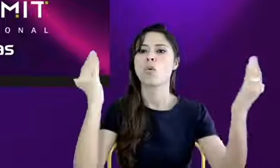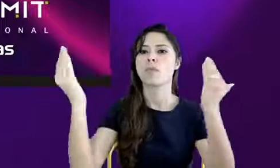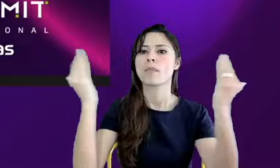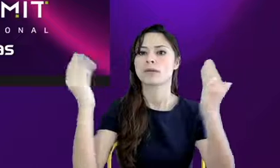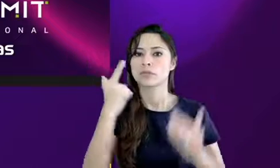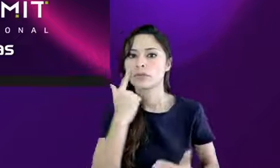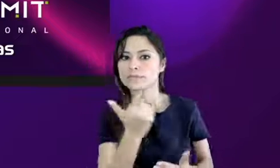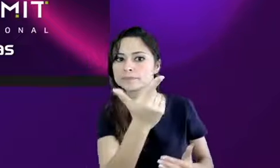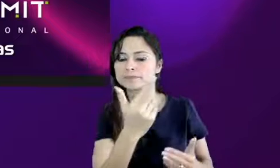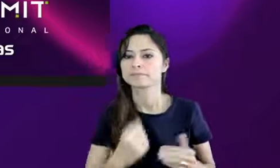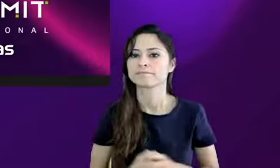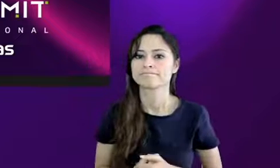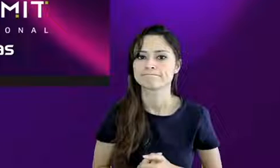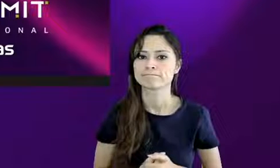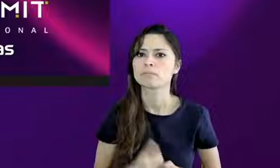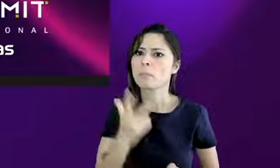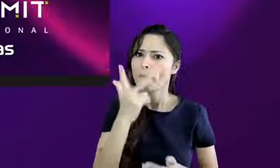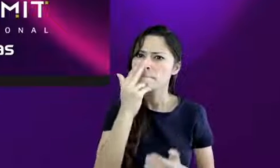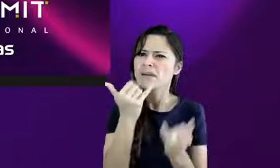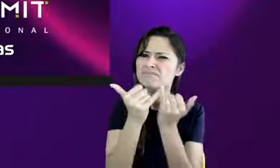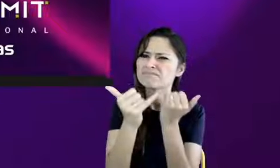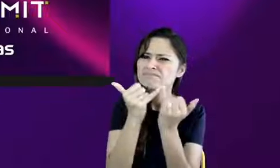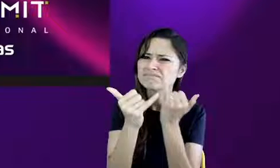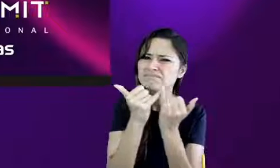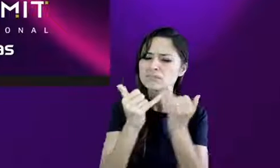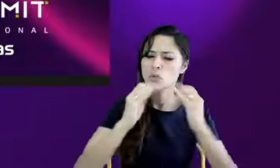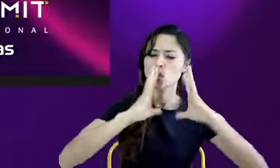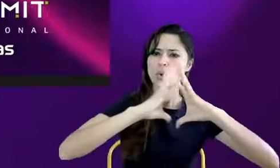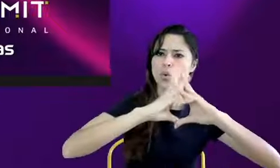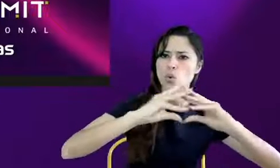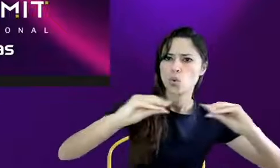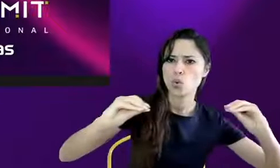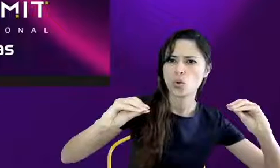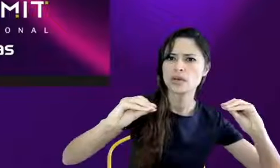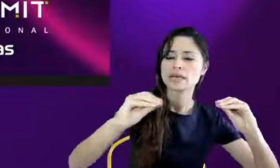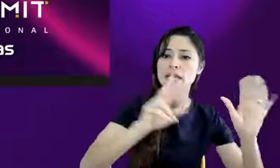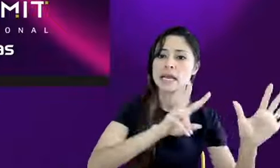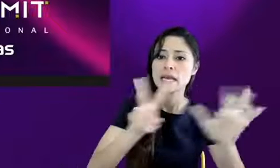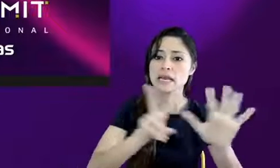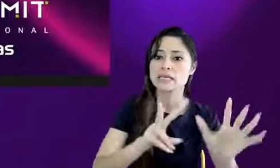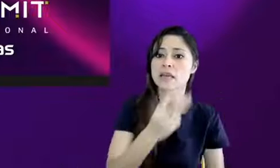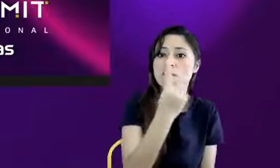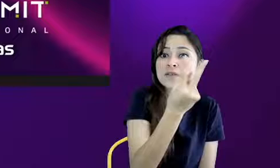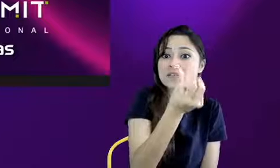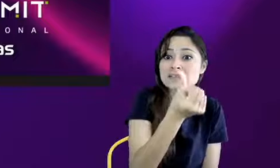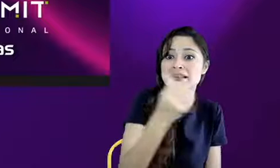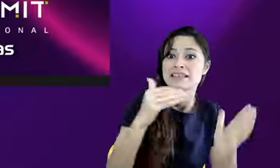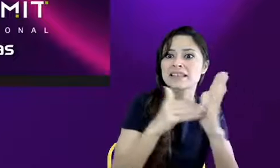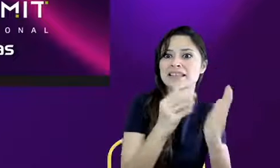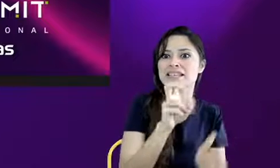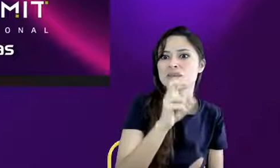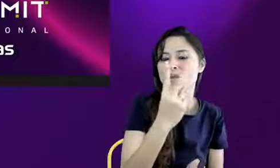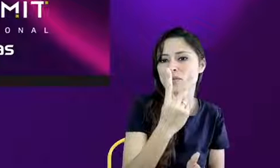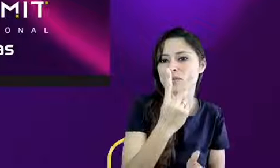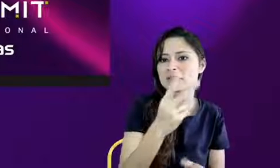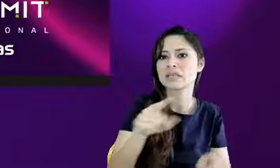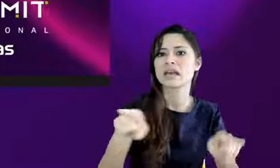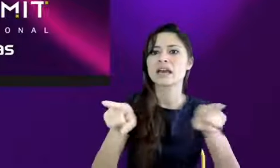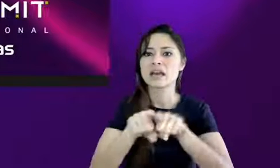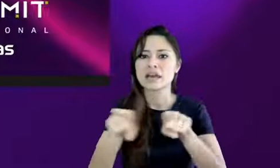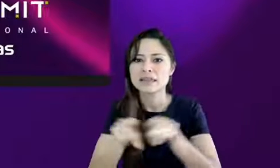dados foram semelhantes, tanto à remissão clínica, nas semanas 26 e 52, como também na remissão clínica livre de